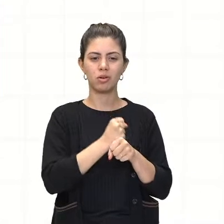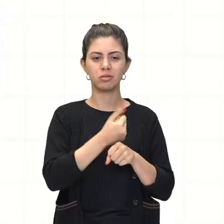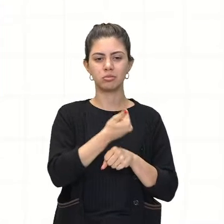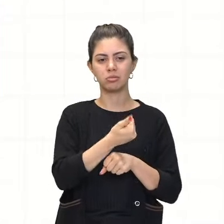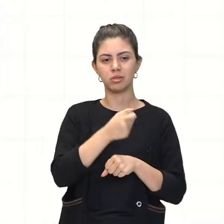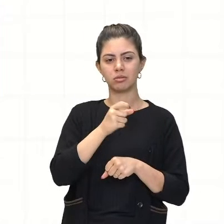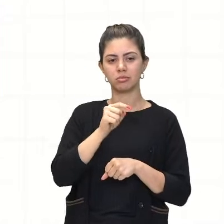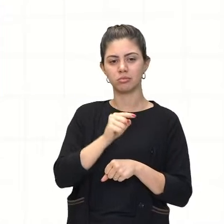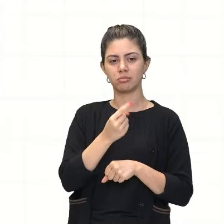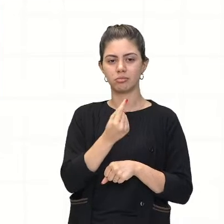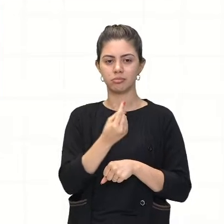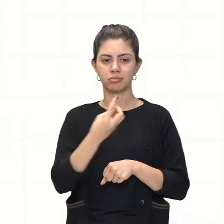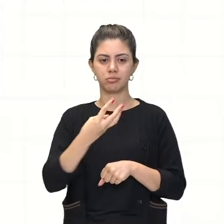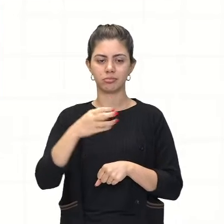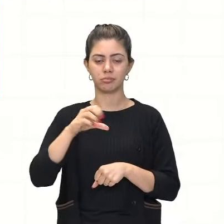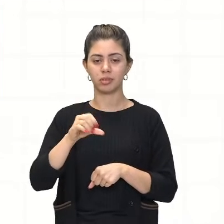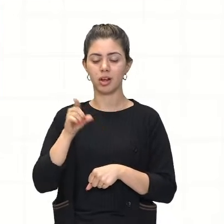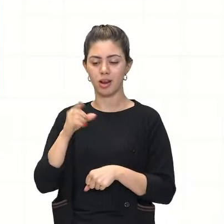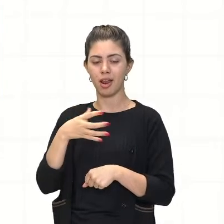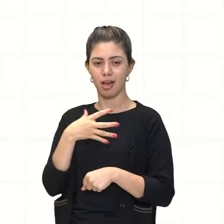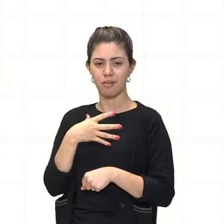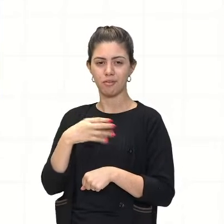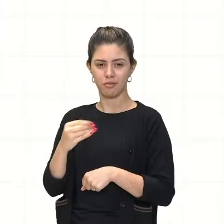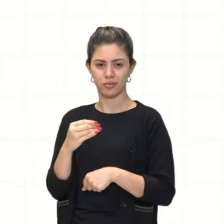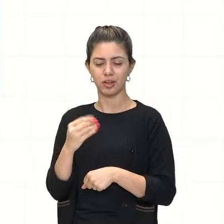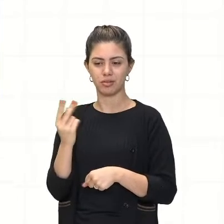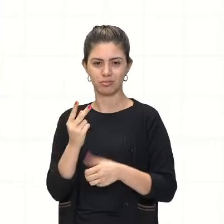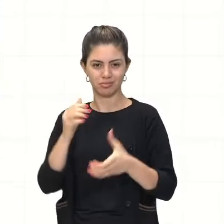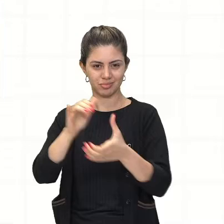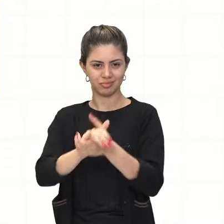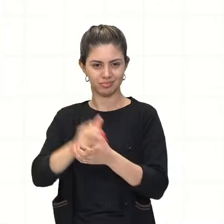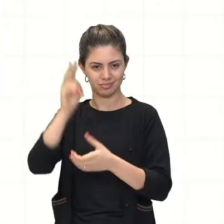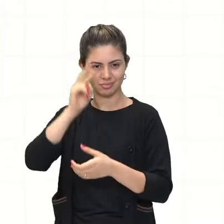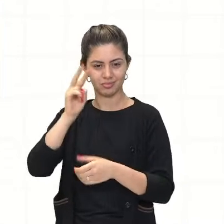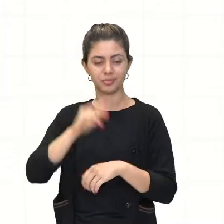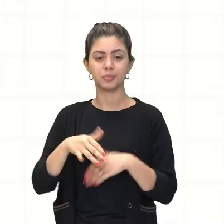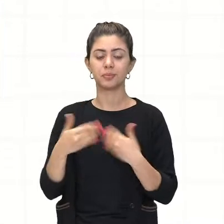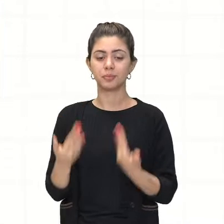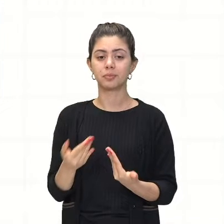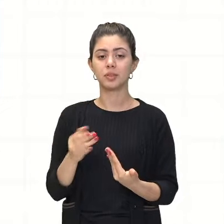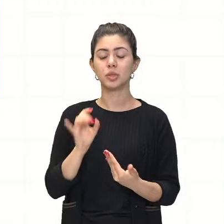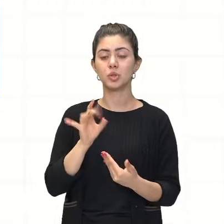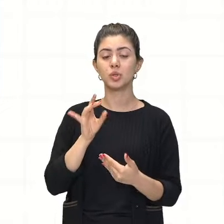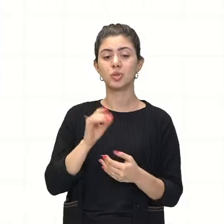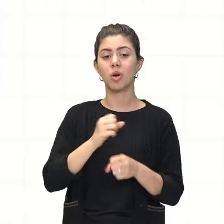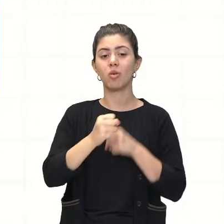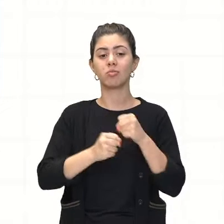1139 pelo filho de Henrique de Borgonha e de Dona Teresa, foi apenas em